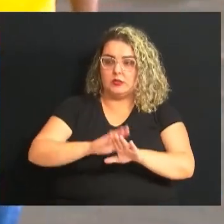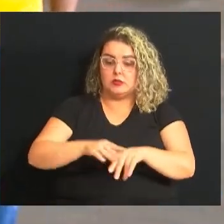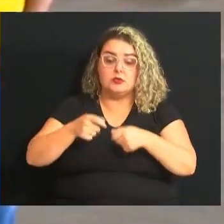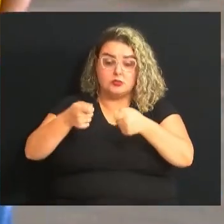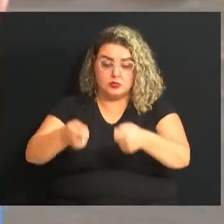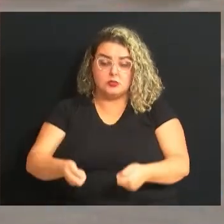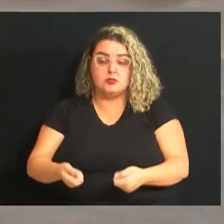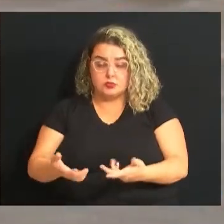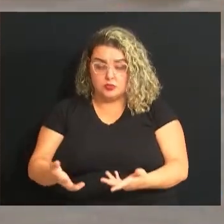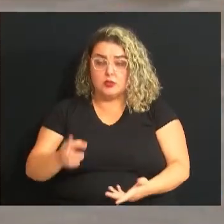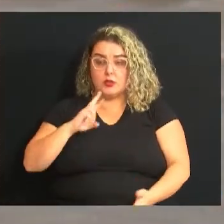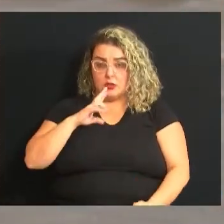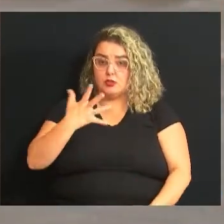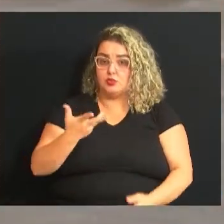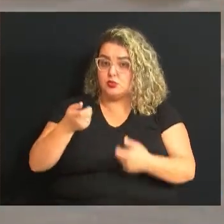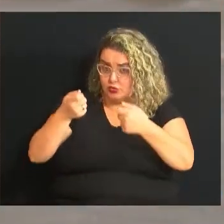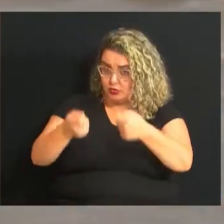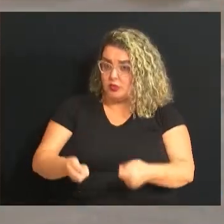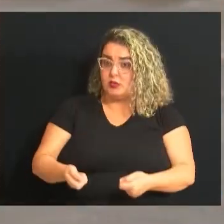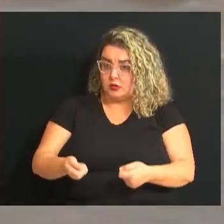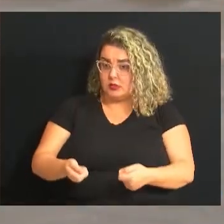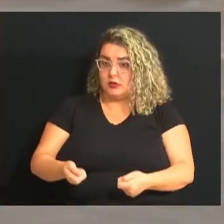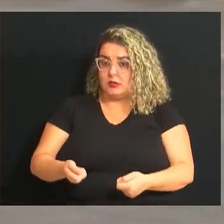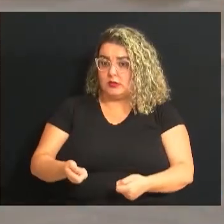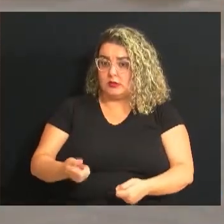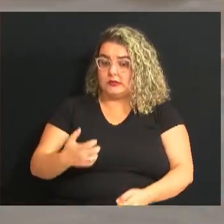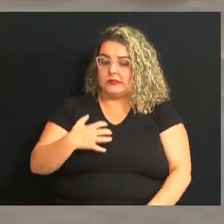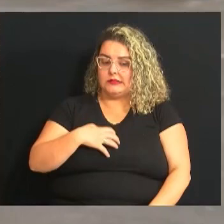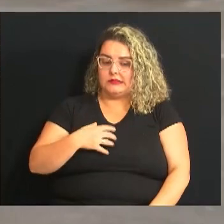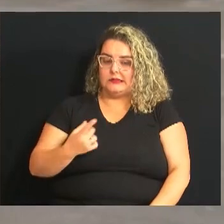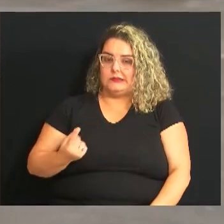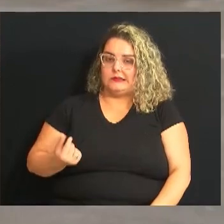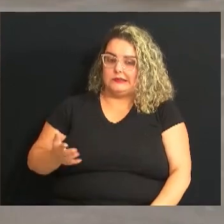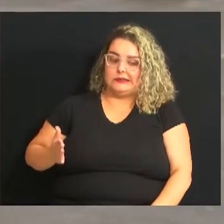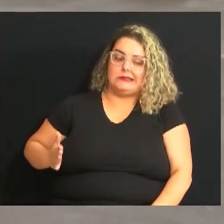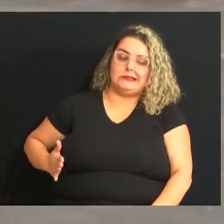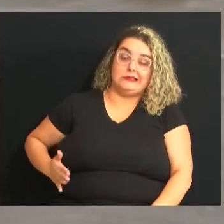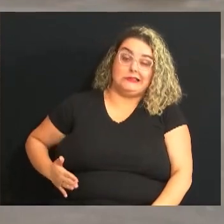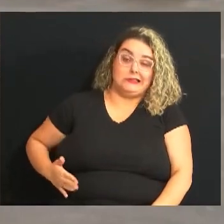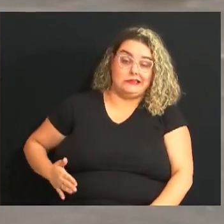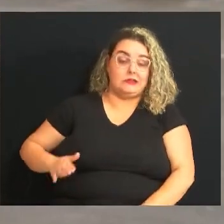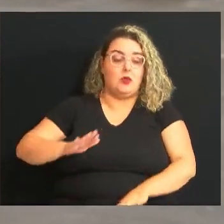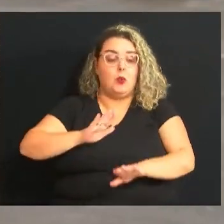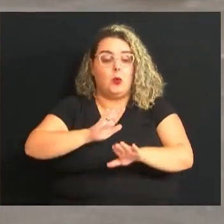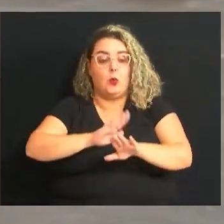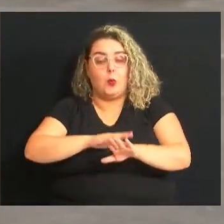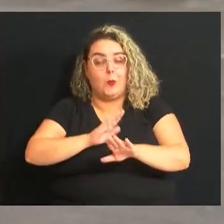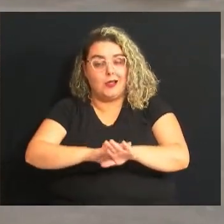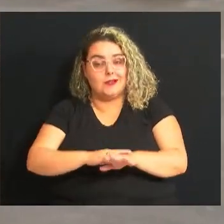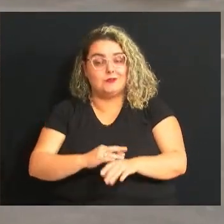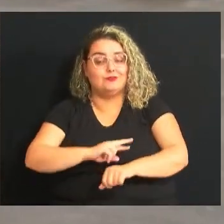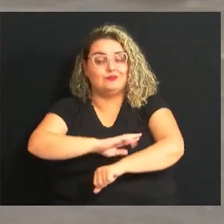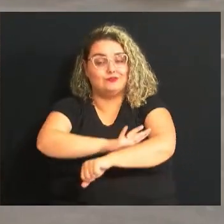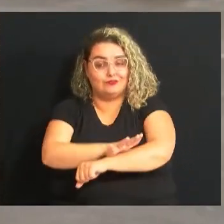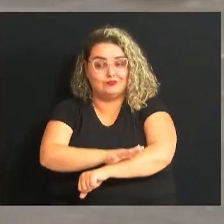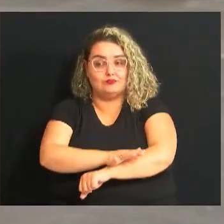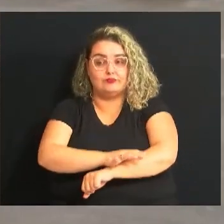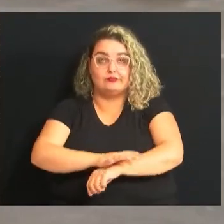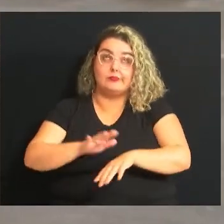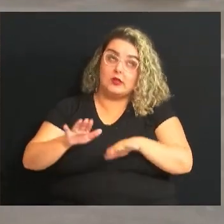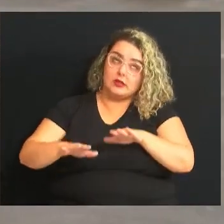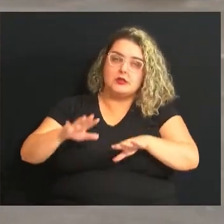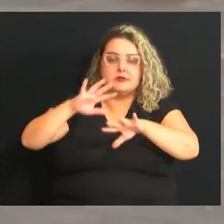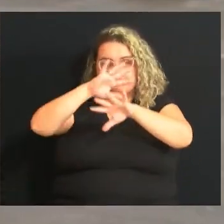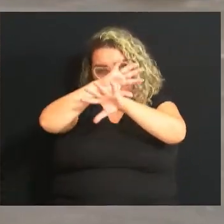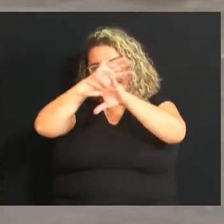ações concretas, instrumentos concretos, que às vezes toca no bolso das pessoas que cometem atos de racismo e que muitas vezes vão parar